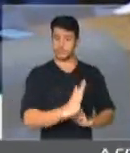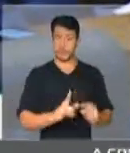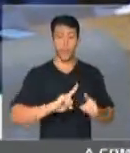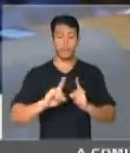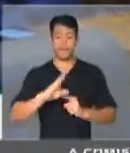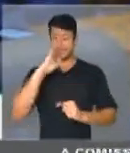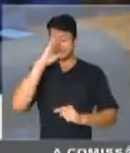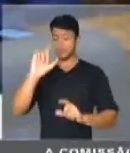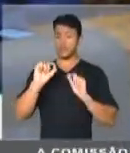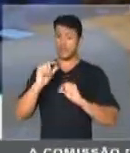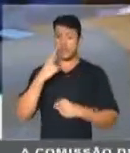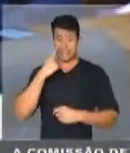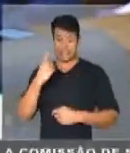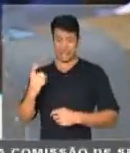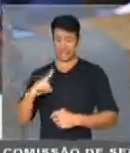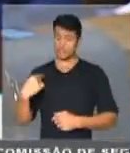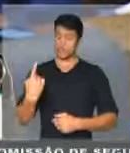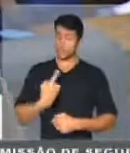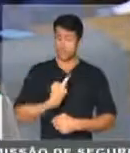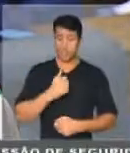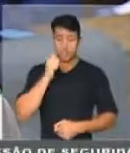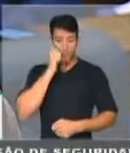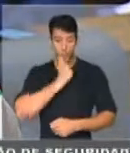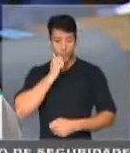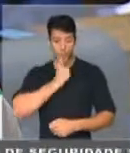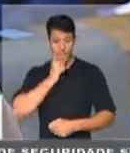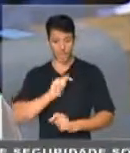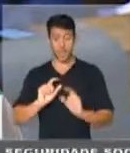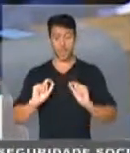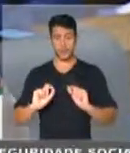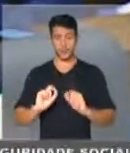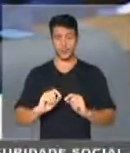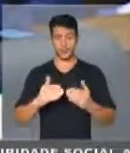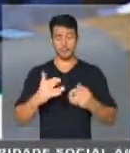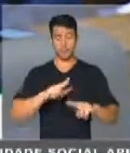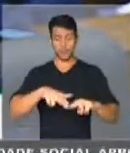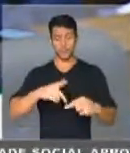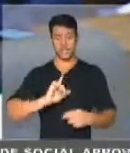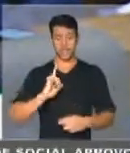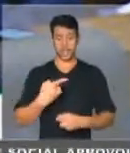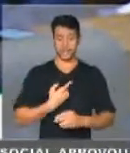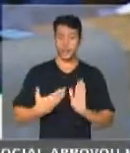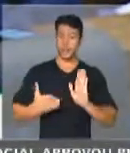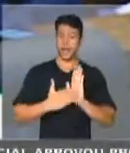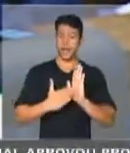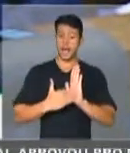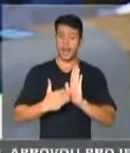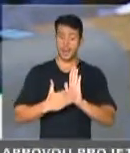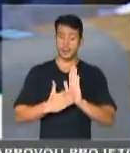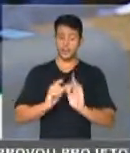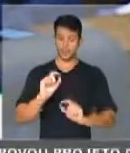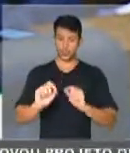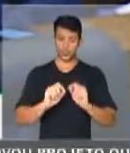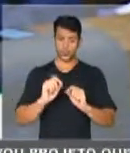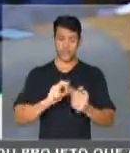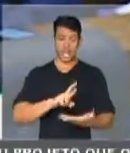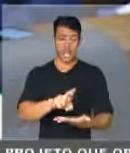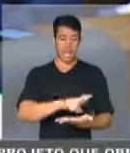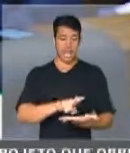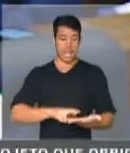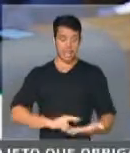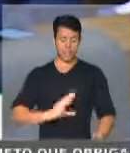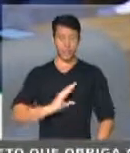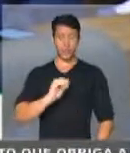de interesse de nós mulheres. E nesse sentido, nós parabenizamos a nossa relatora,